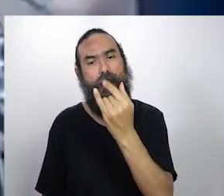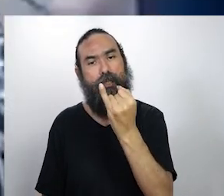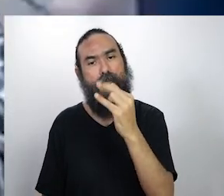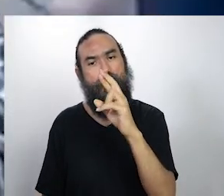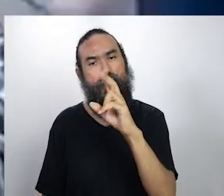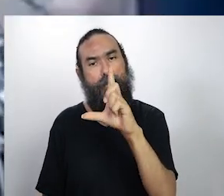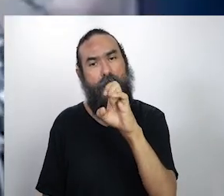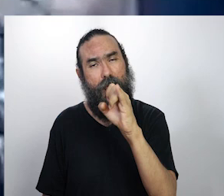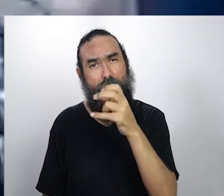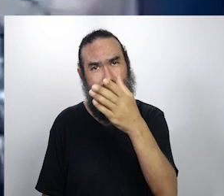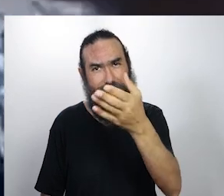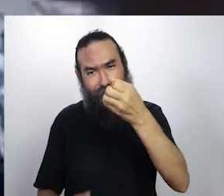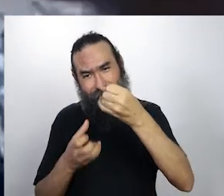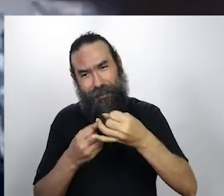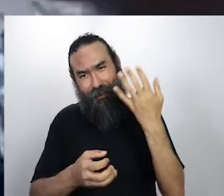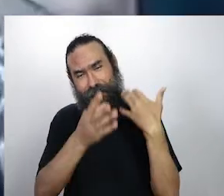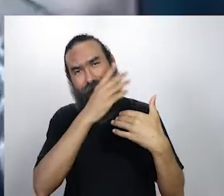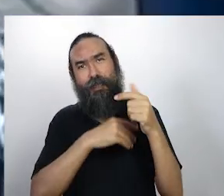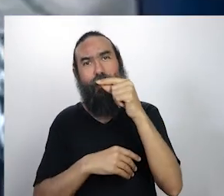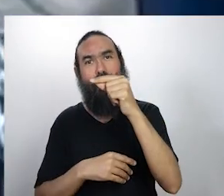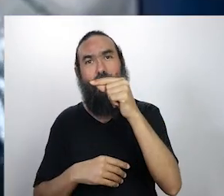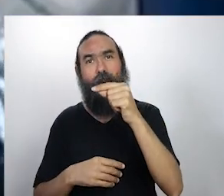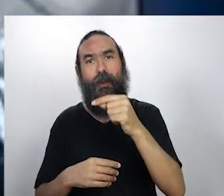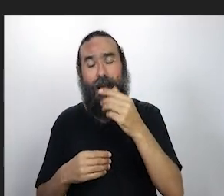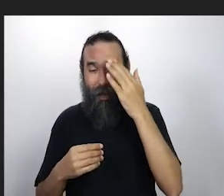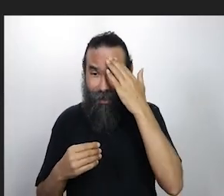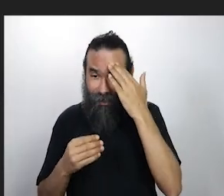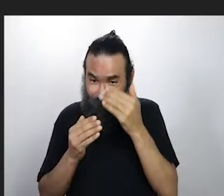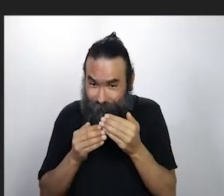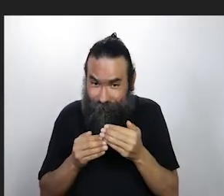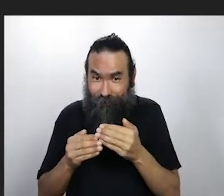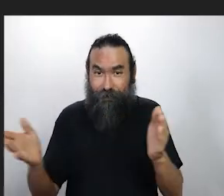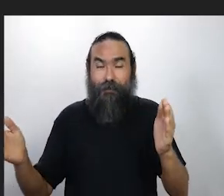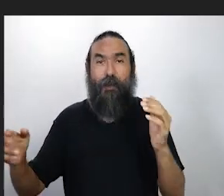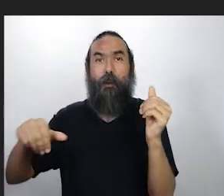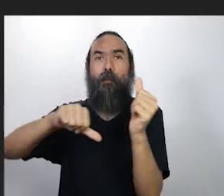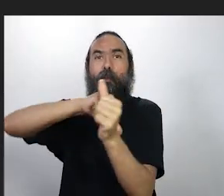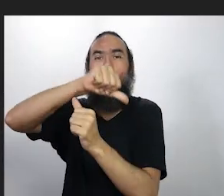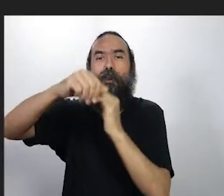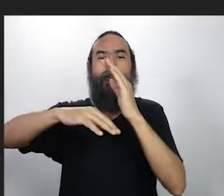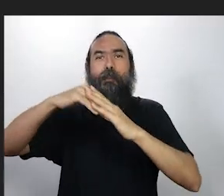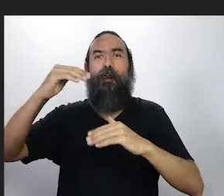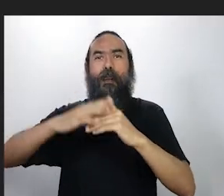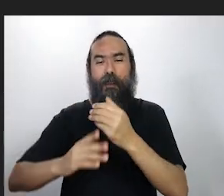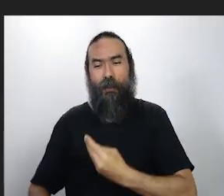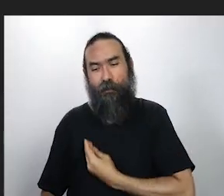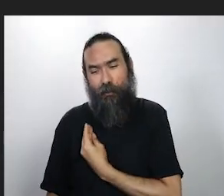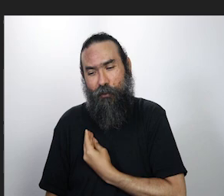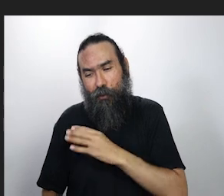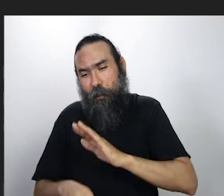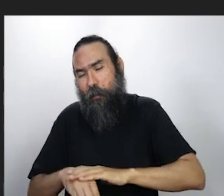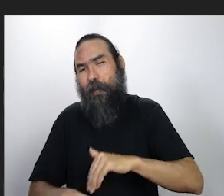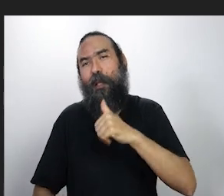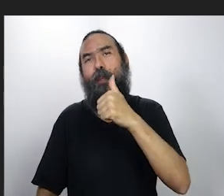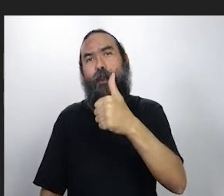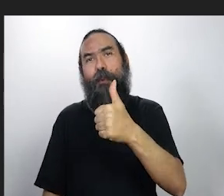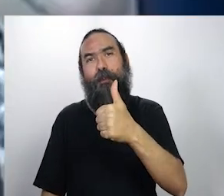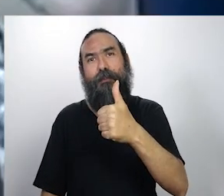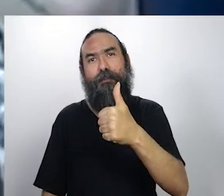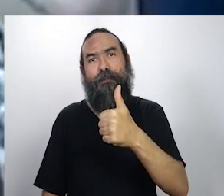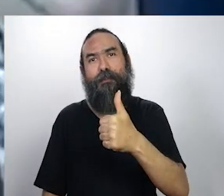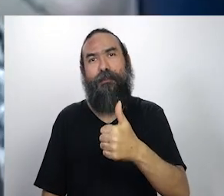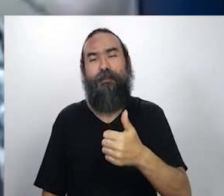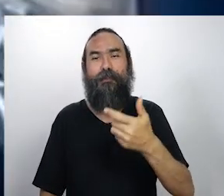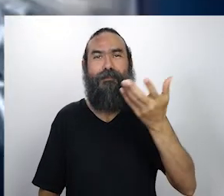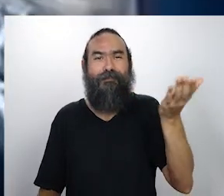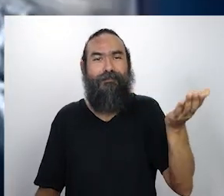possível diante de toda essa realidade que a gente tem. Então, fico pensando que encontros